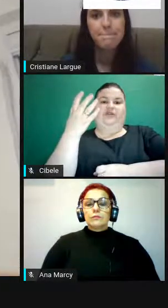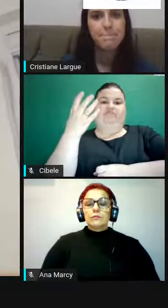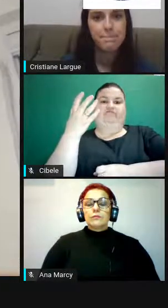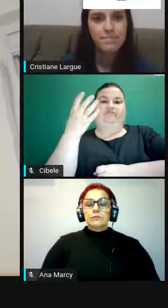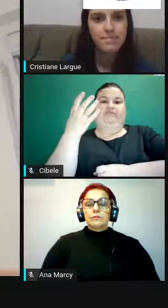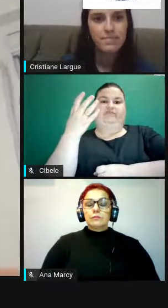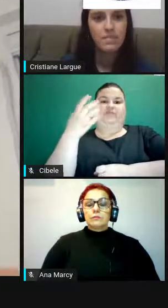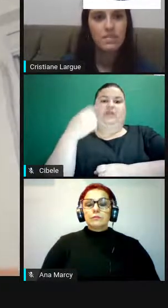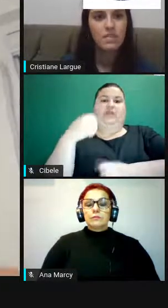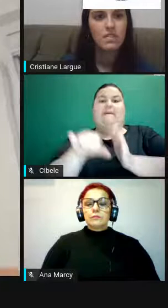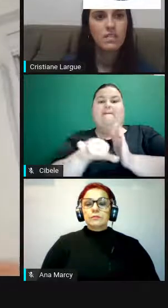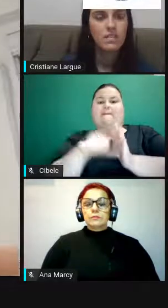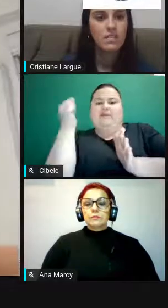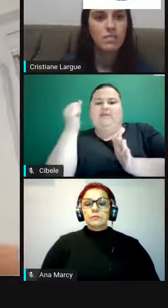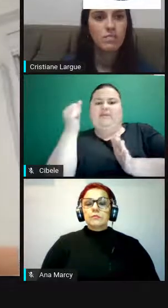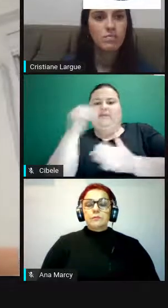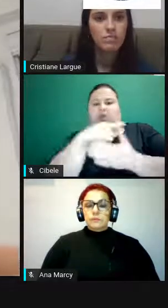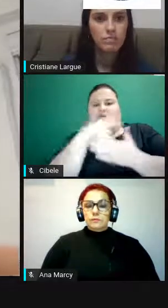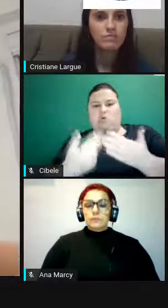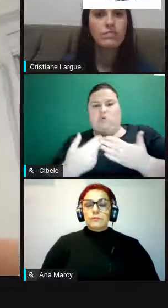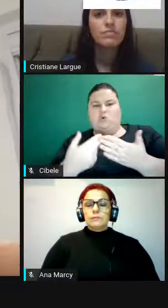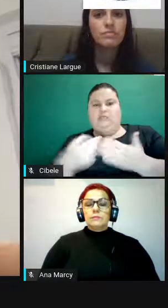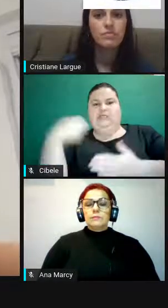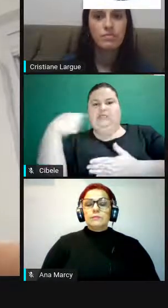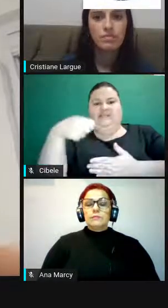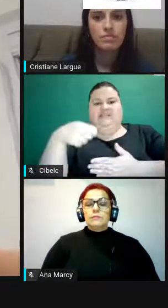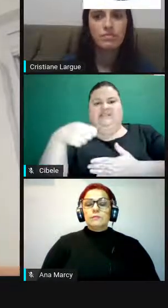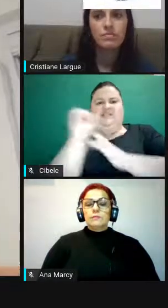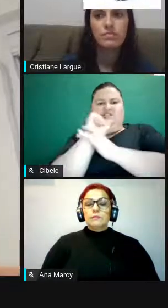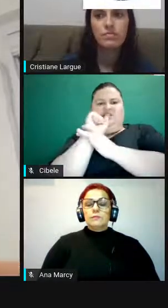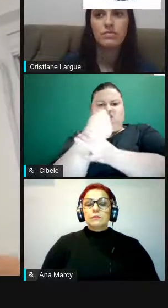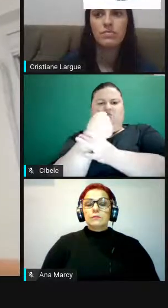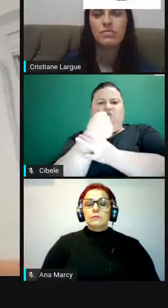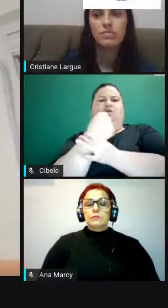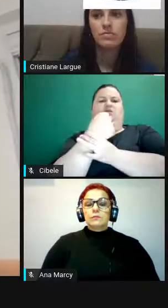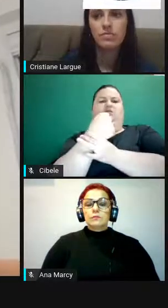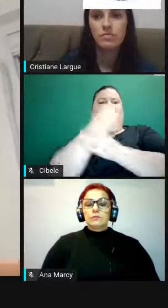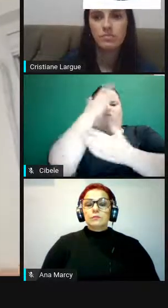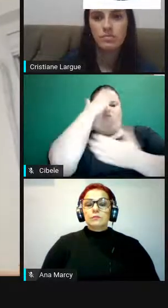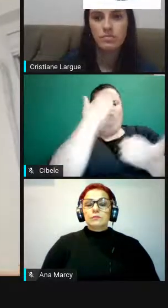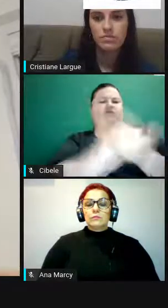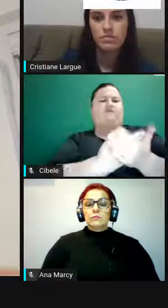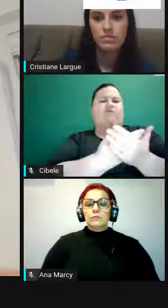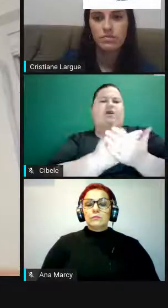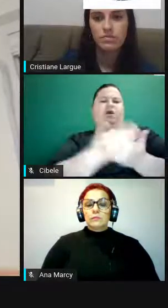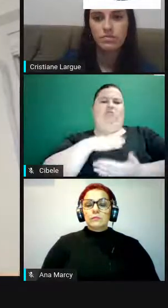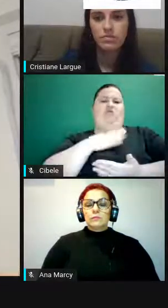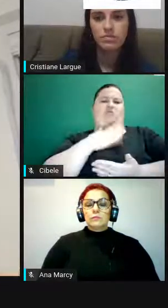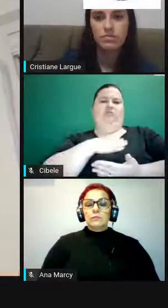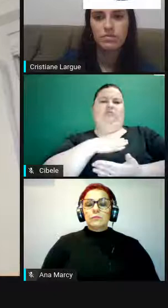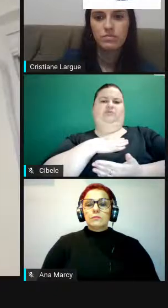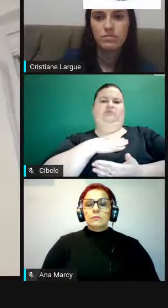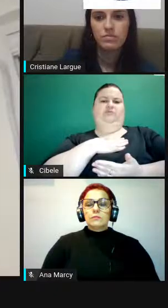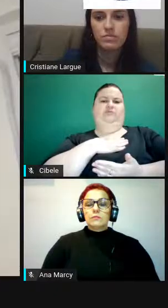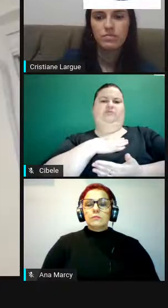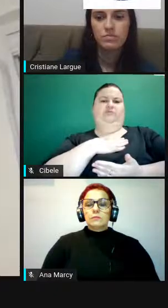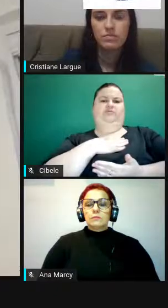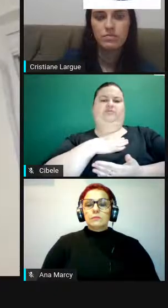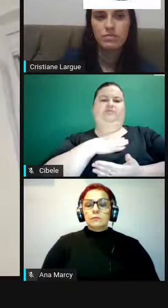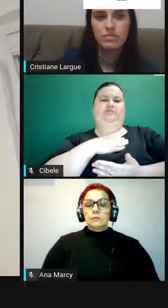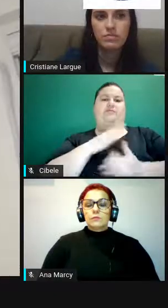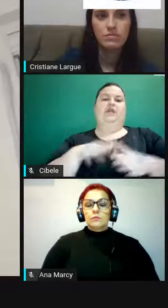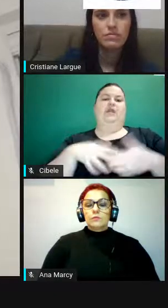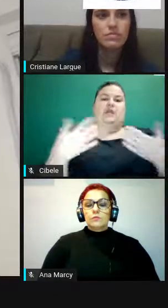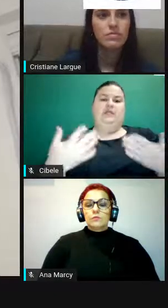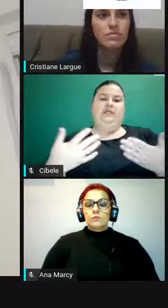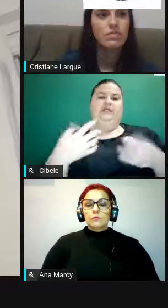Então a primeira coisa que interessa segurança confiança em si mesmo tem que confiar E à medida que tu confia em ti tu vai fazendo as coisas porque